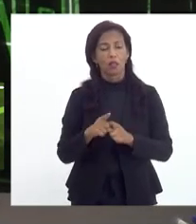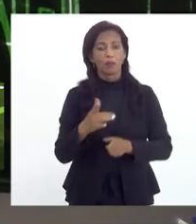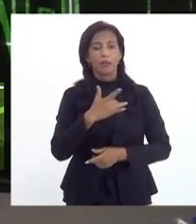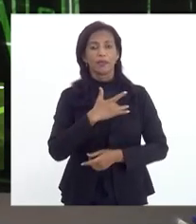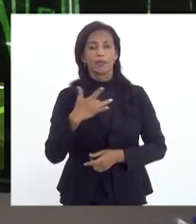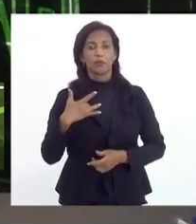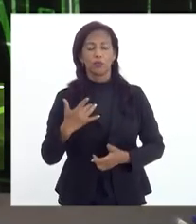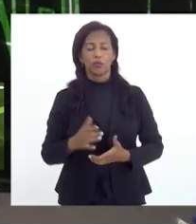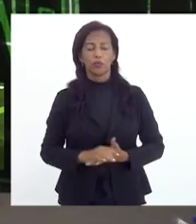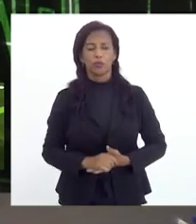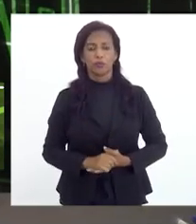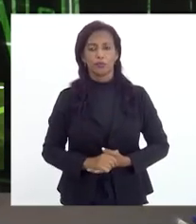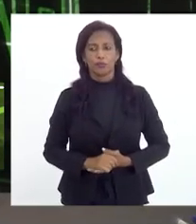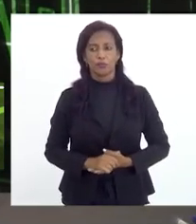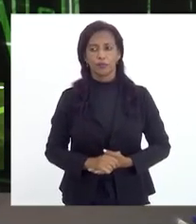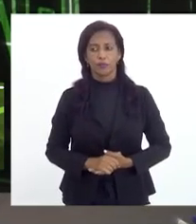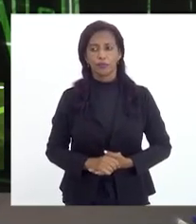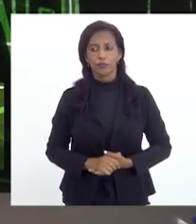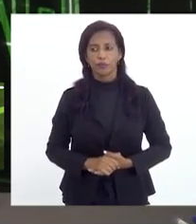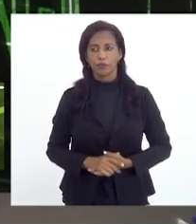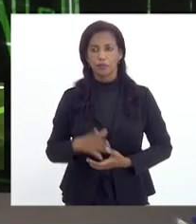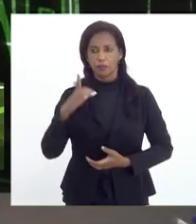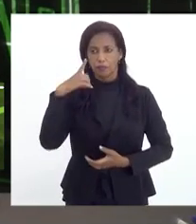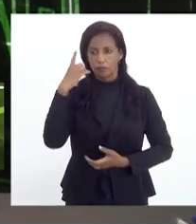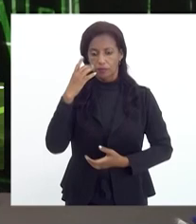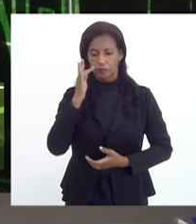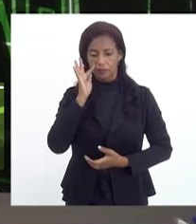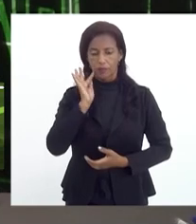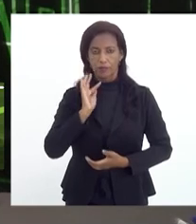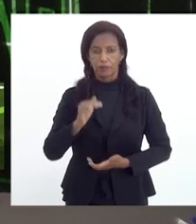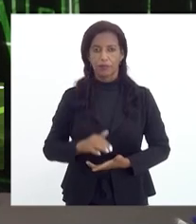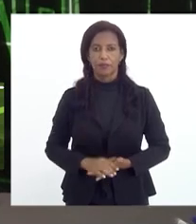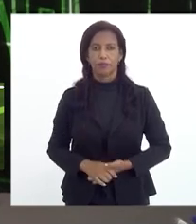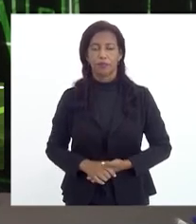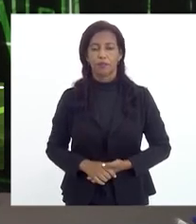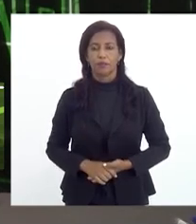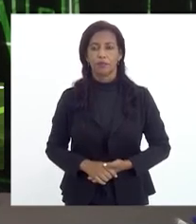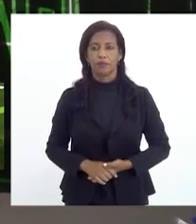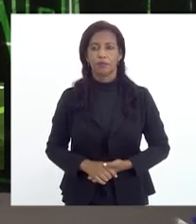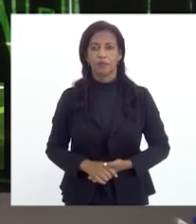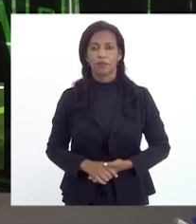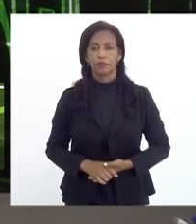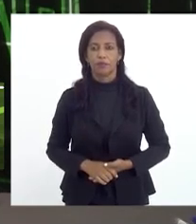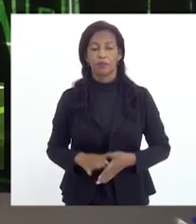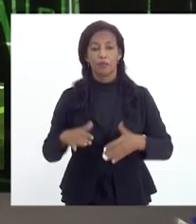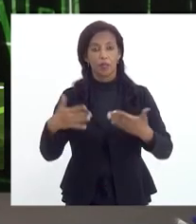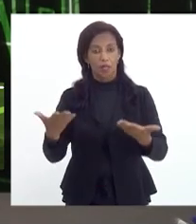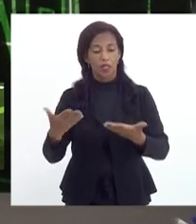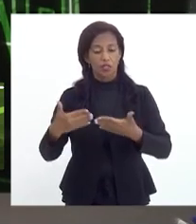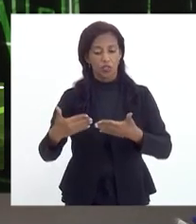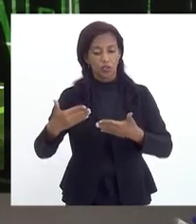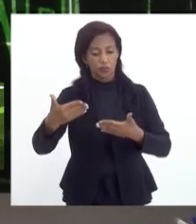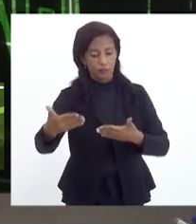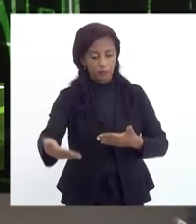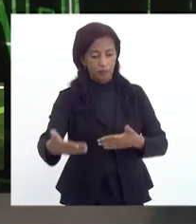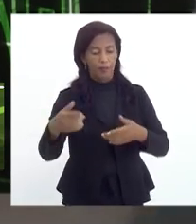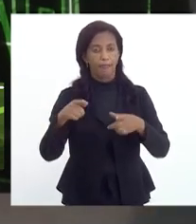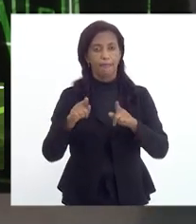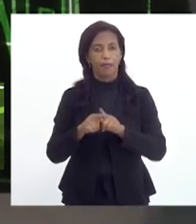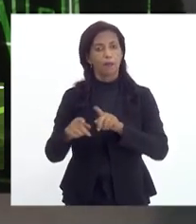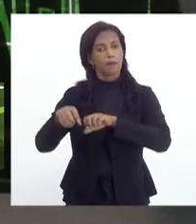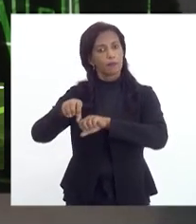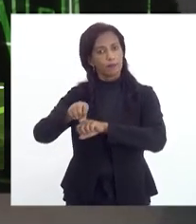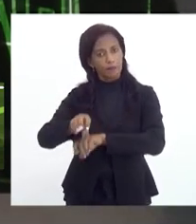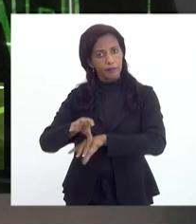saúde Deputado Serafini E aí já Estendendo A questão Também da